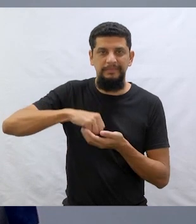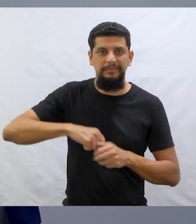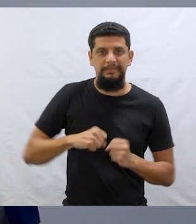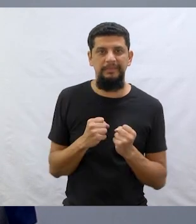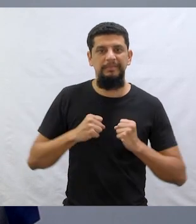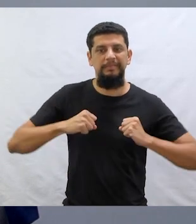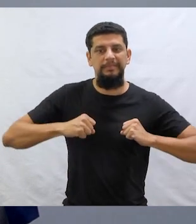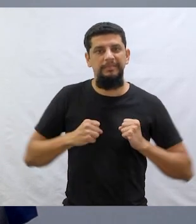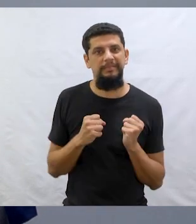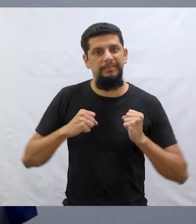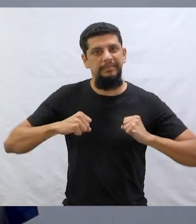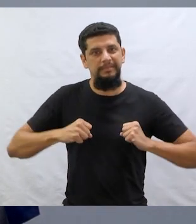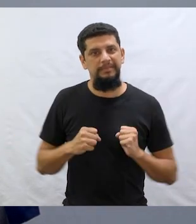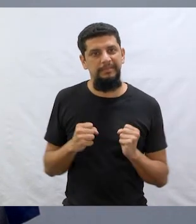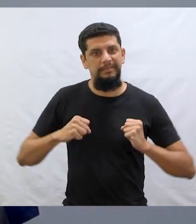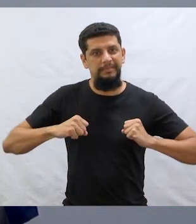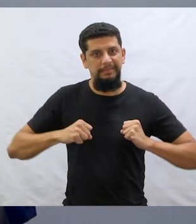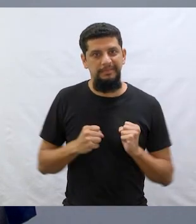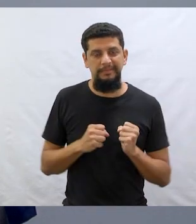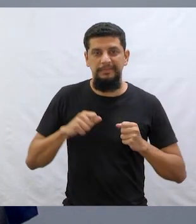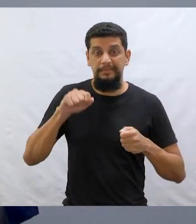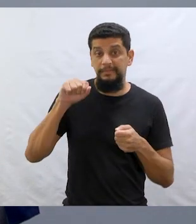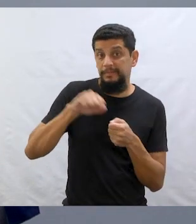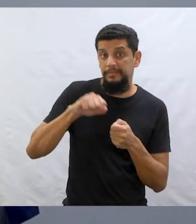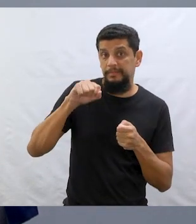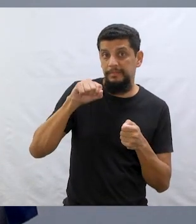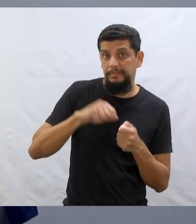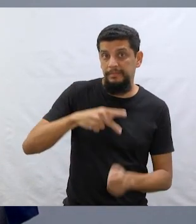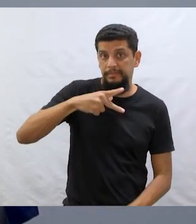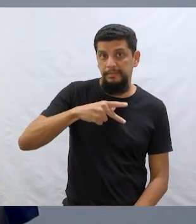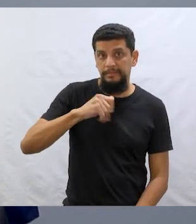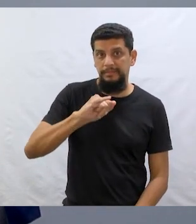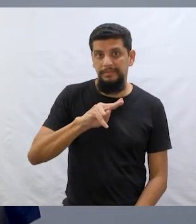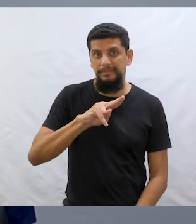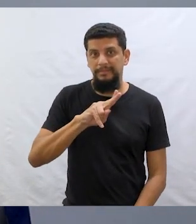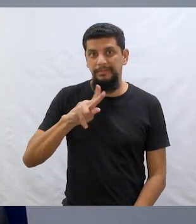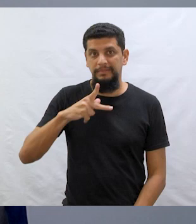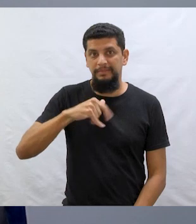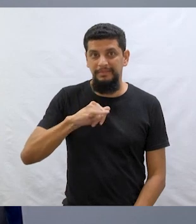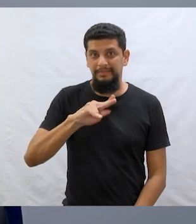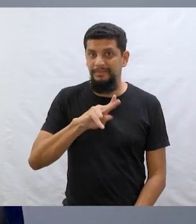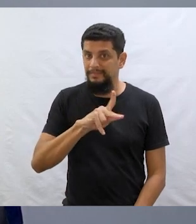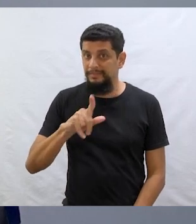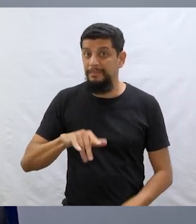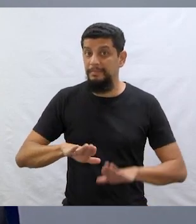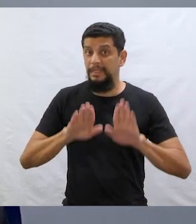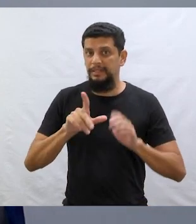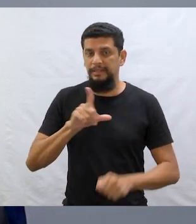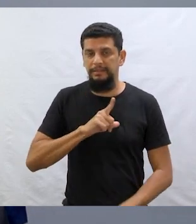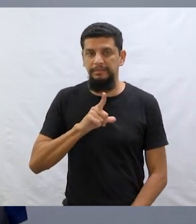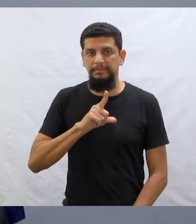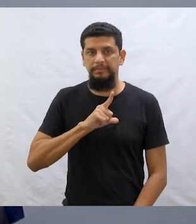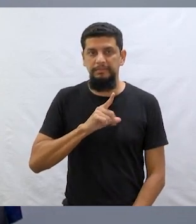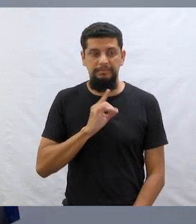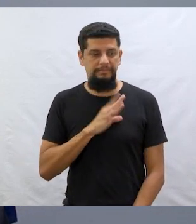o chão. Ele bate as asas, ele faz piu, piu, mas tem